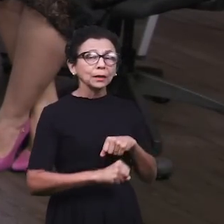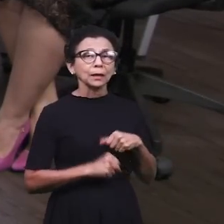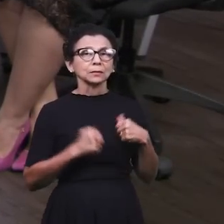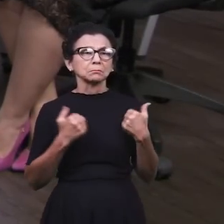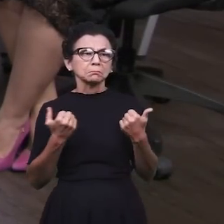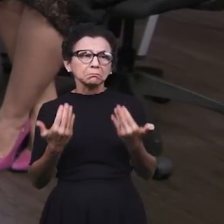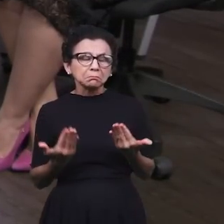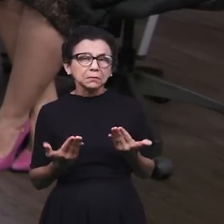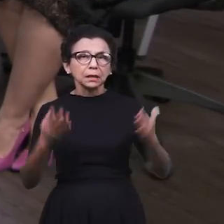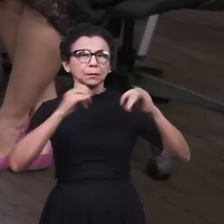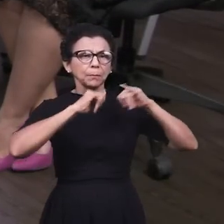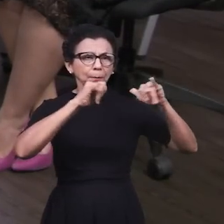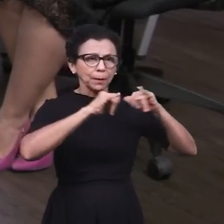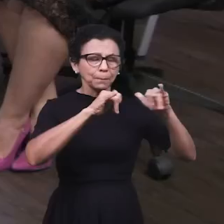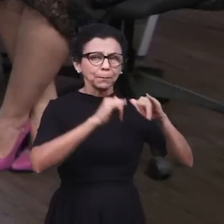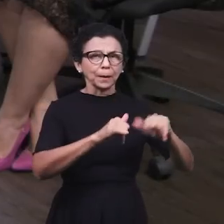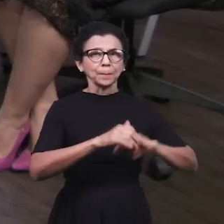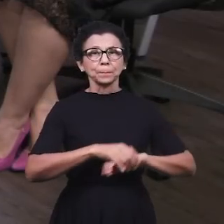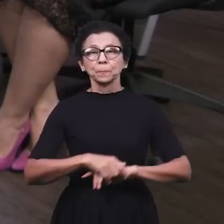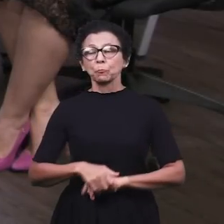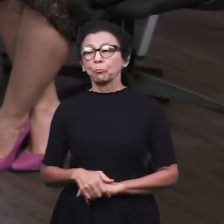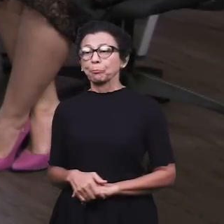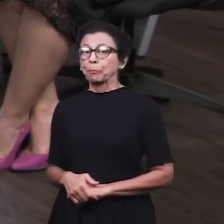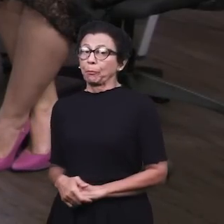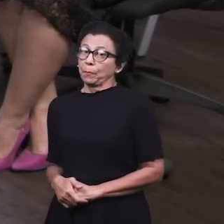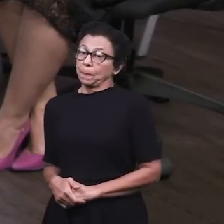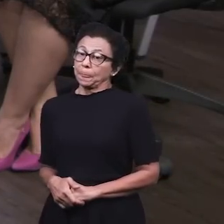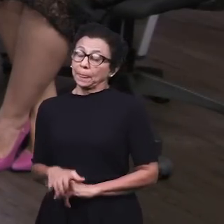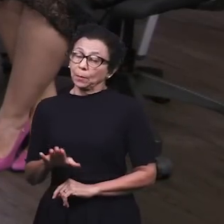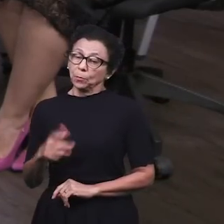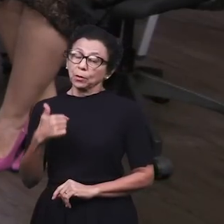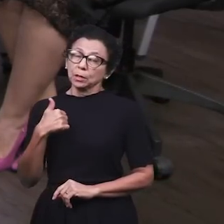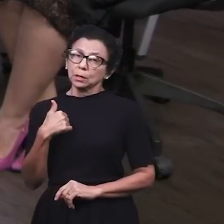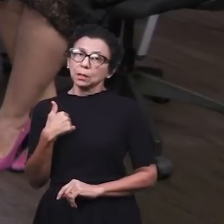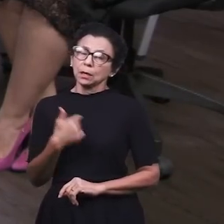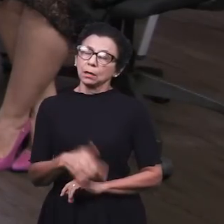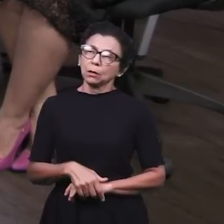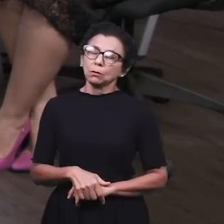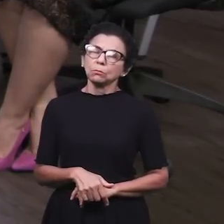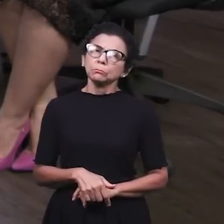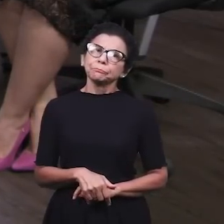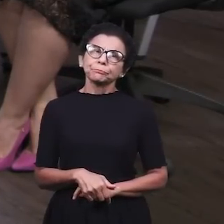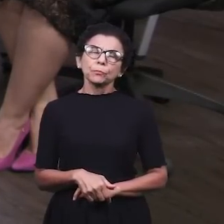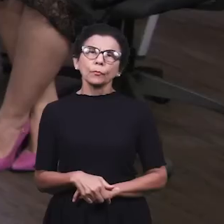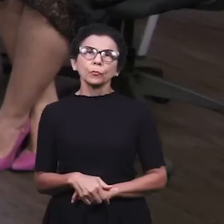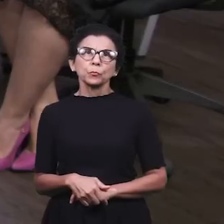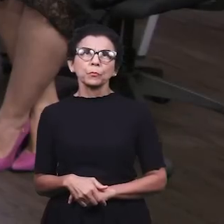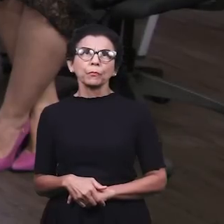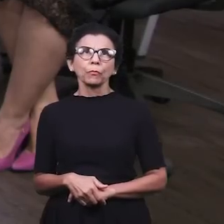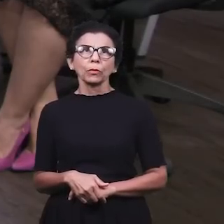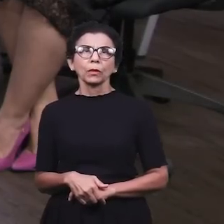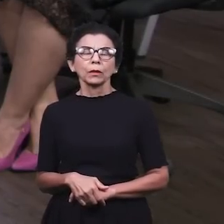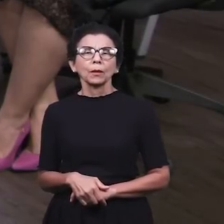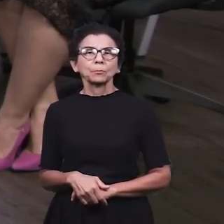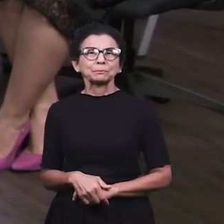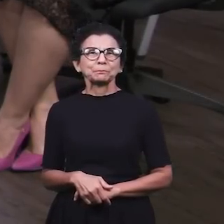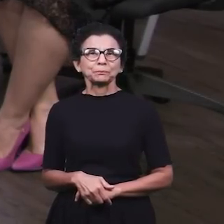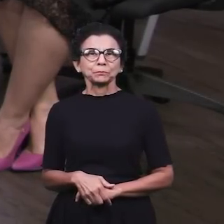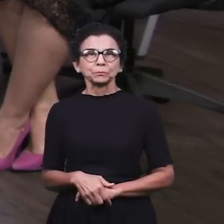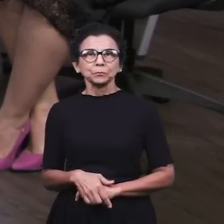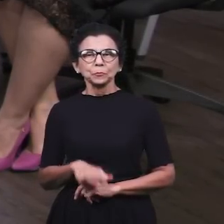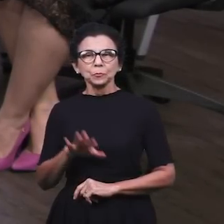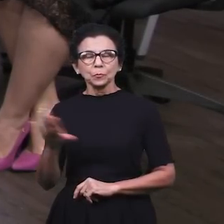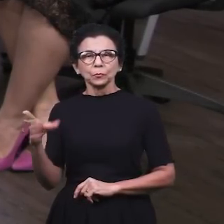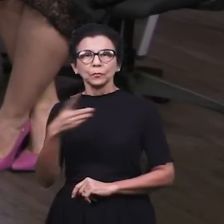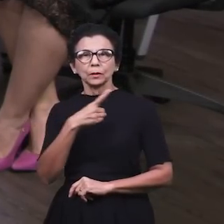de distância, eu então falei para eles, era 11 horas da noite, falei para eles, faz o seguinte, corram lá na casa agora, aproveita todo